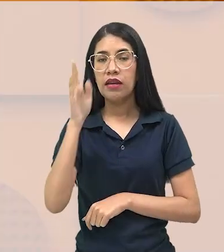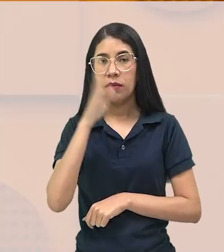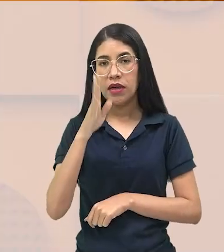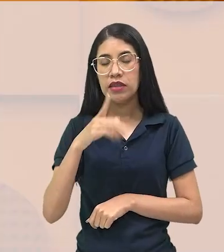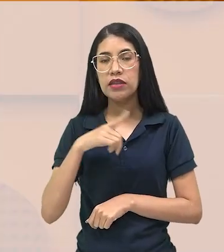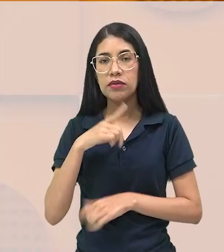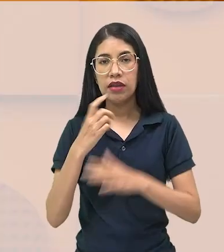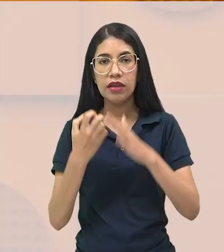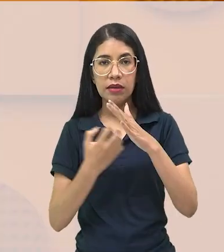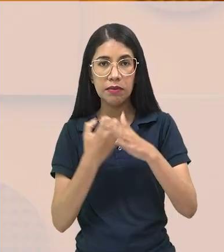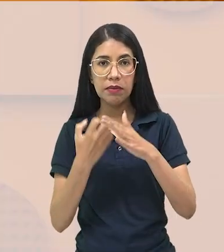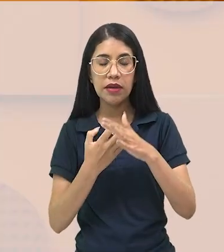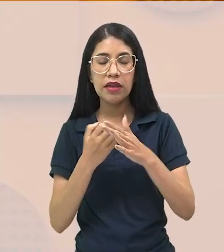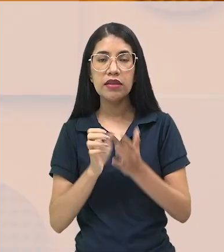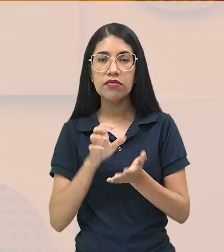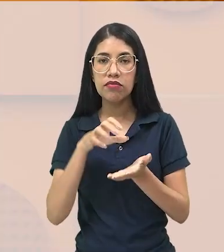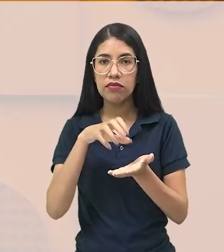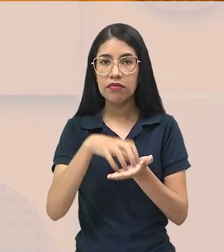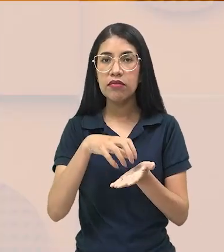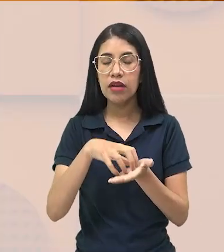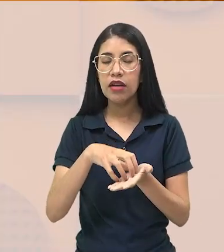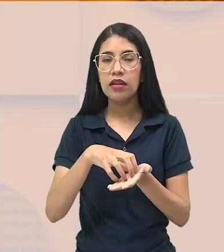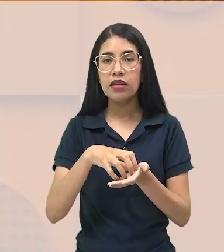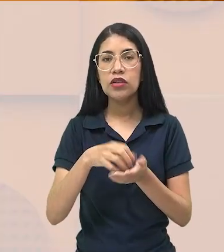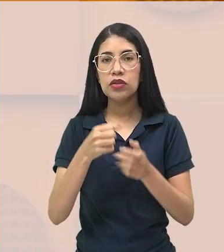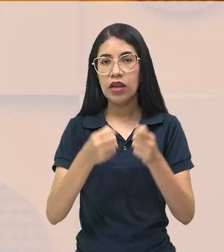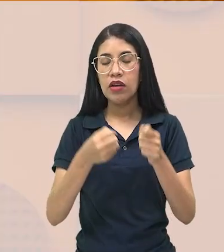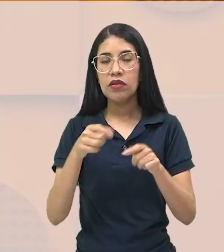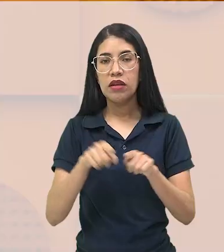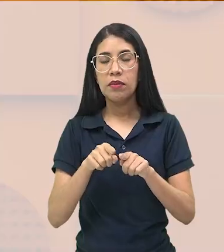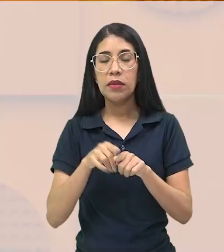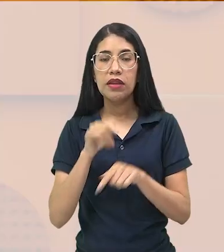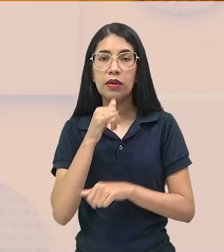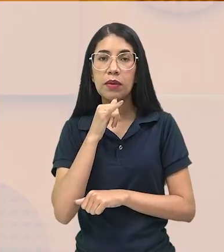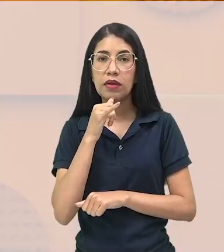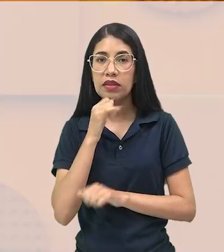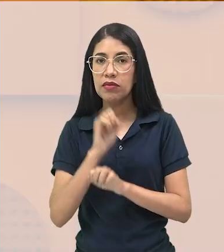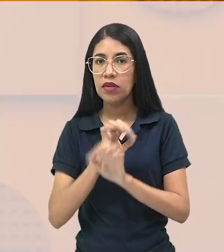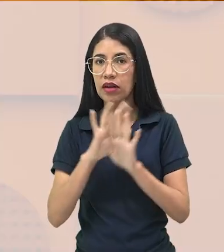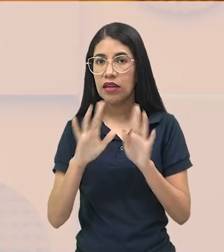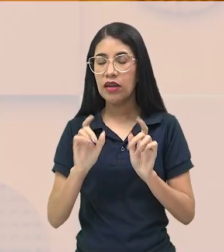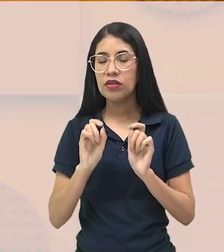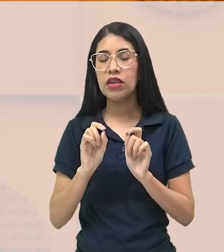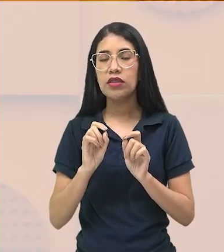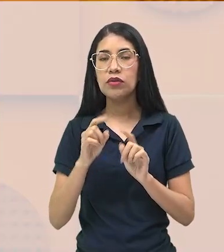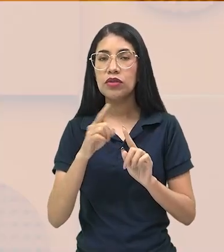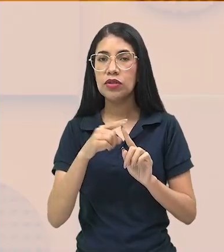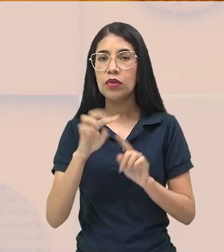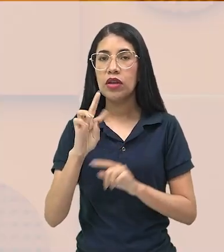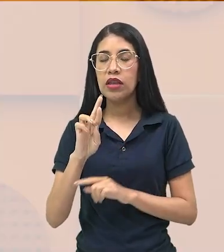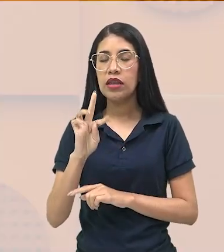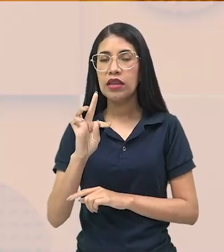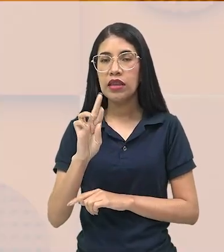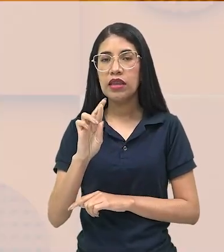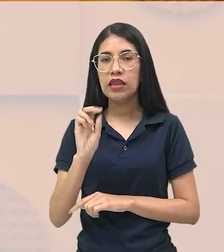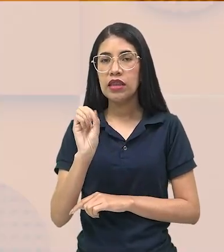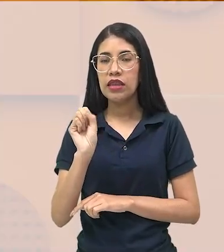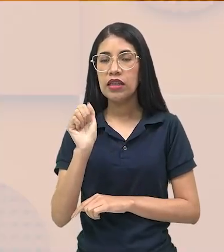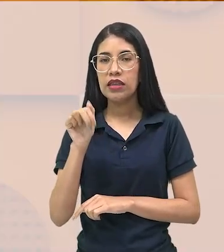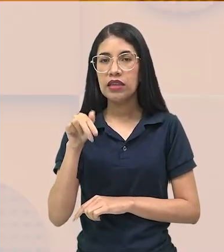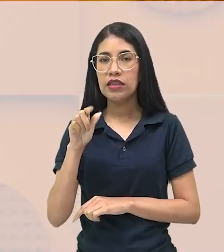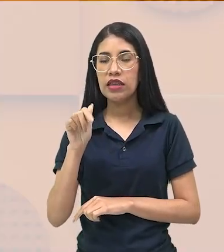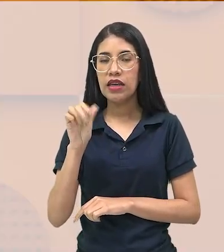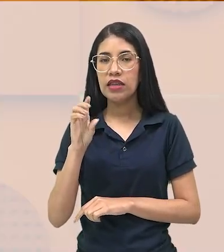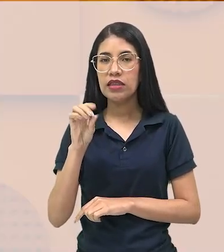tem fábricas aqui da Volkswagen. Então, ela é um exemplo de transnacional. Empresa com sede, normalmente em